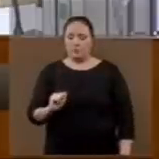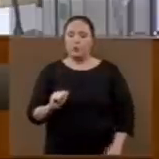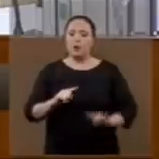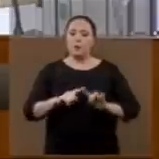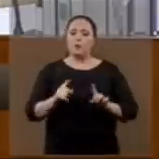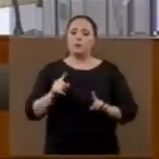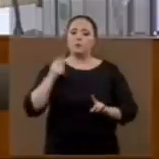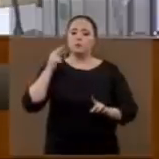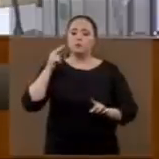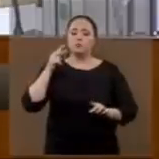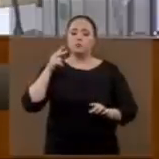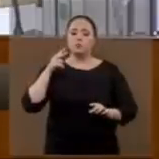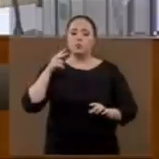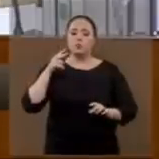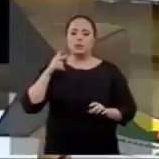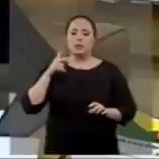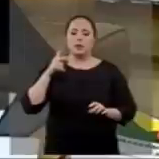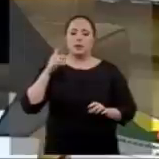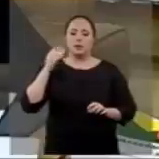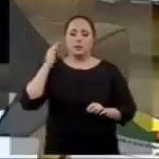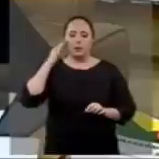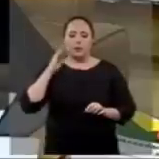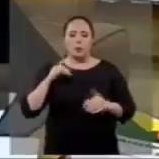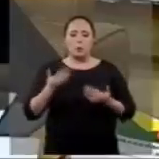o objeto desta parcialidade.